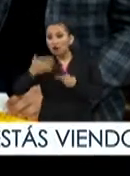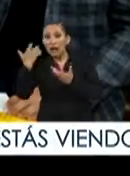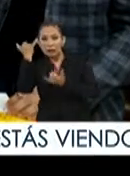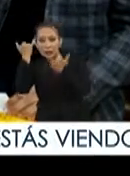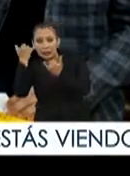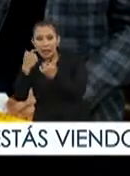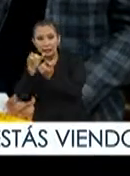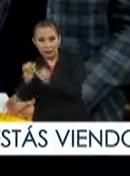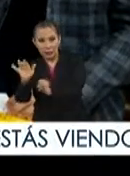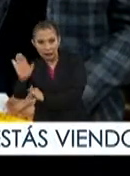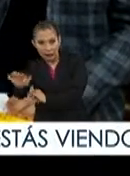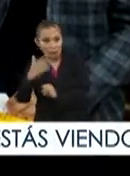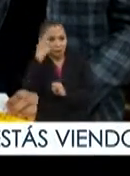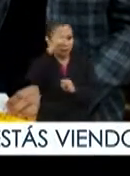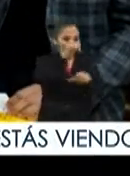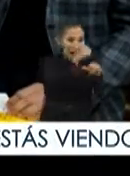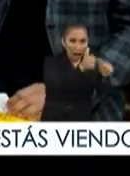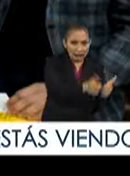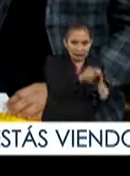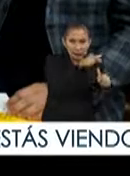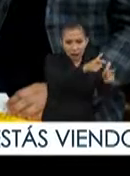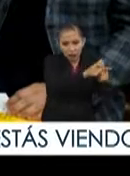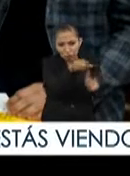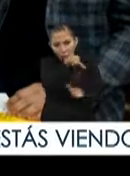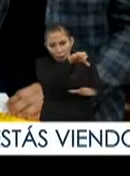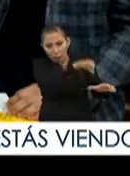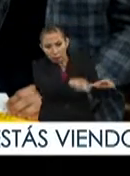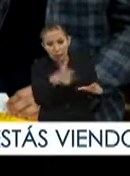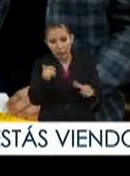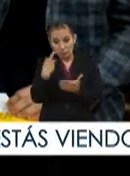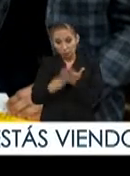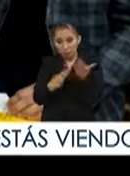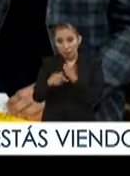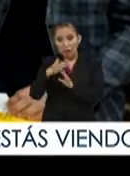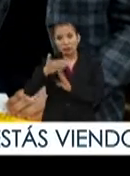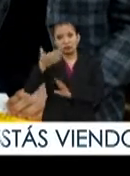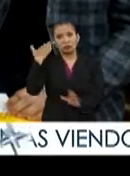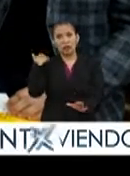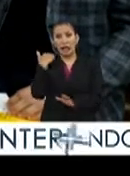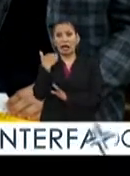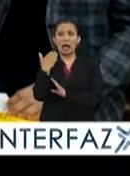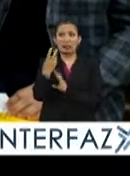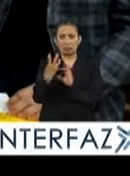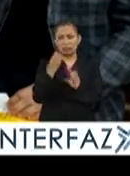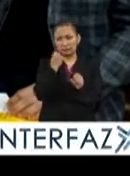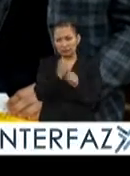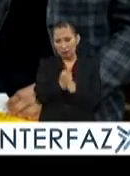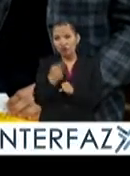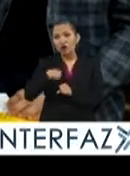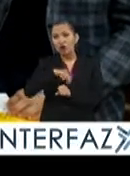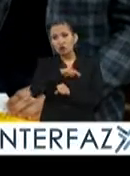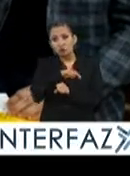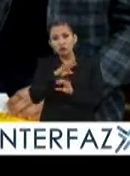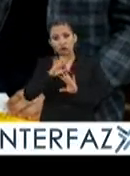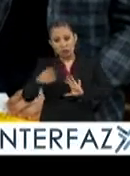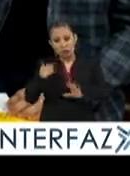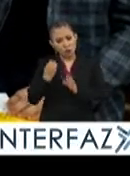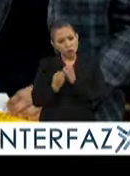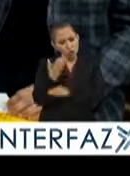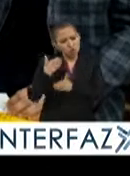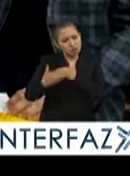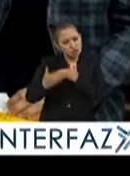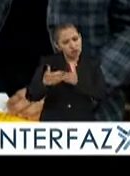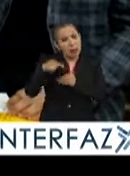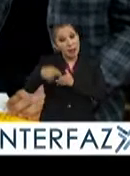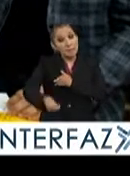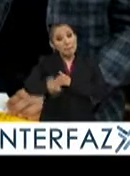para artistas, e isso é uma política continuada já há 10 anos, né? Nós estamos inovando neste ano, que